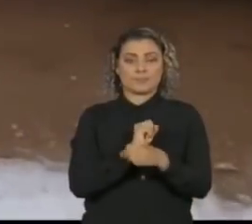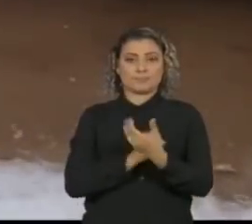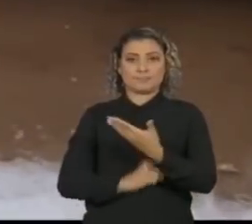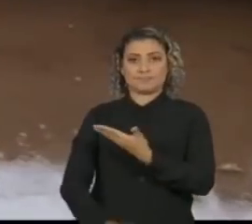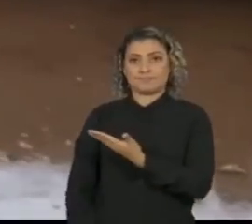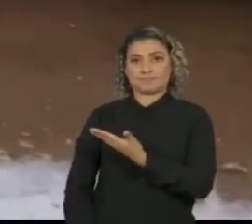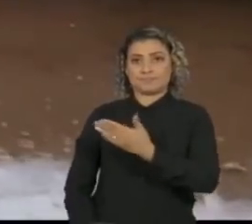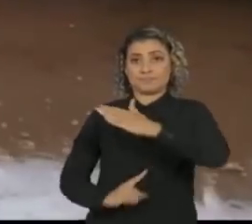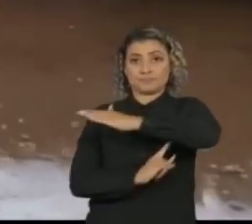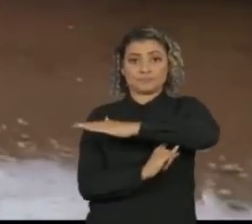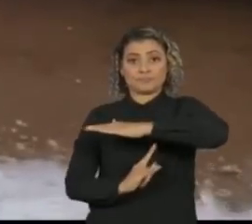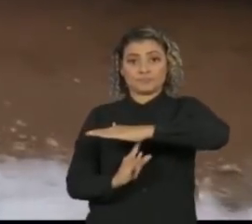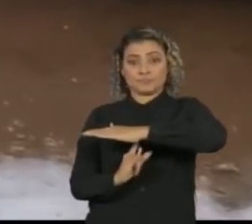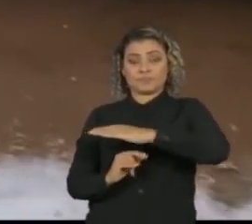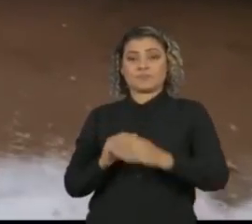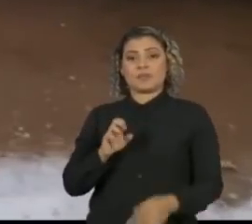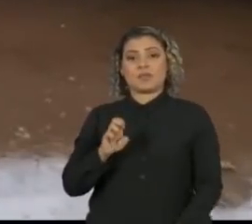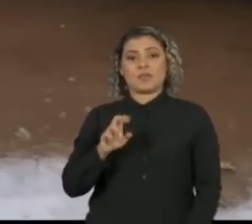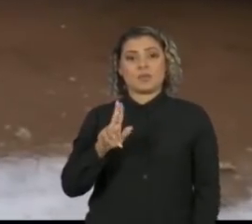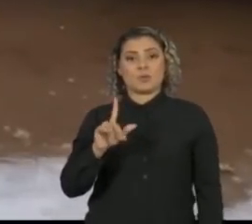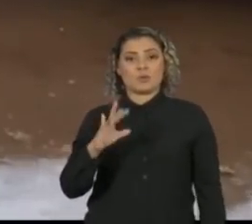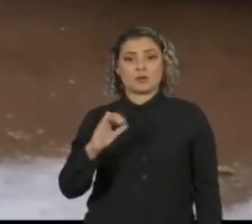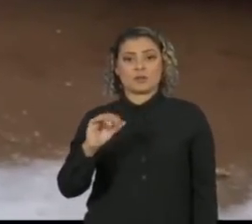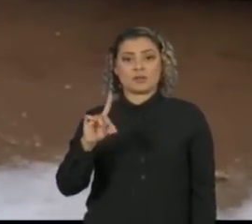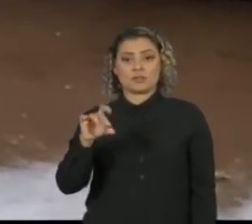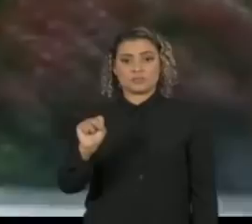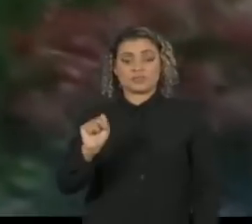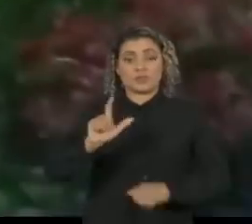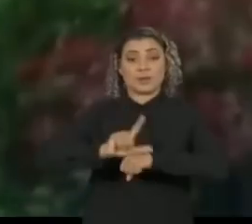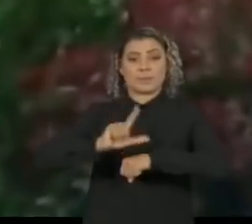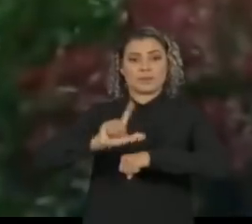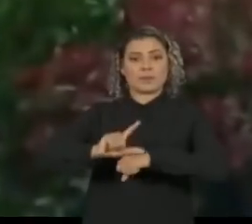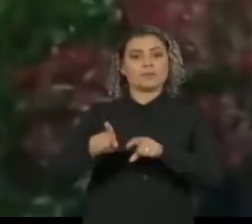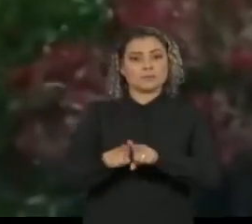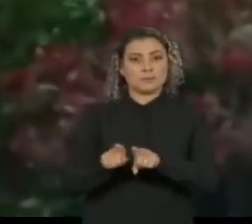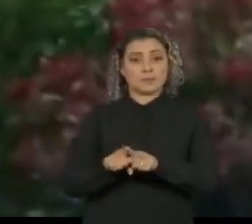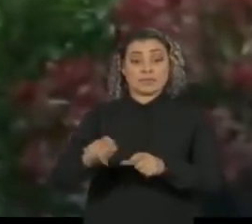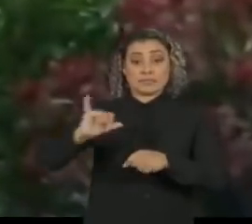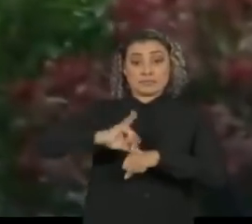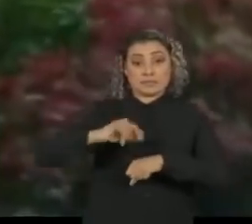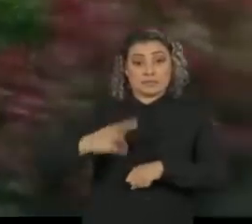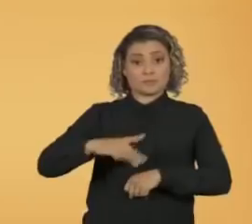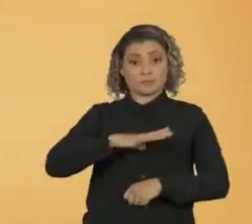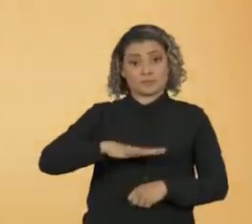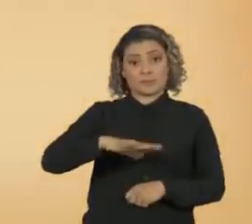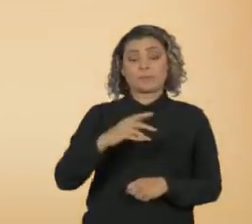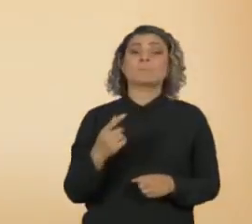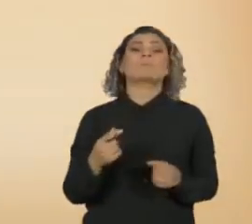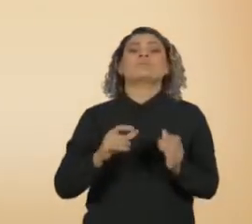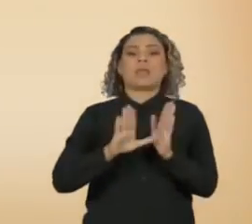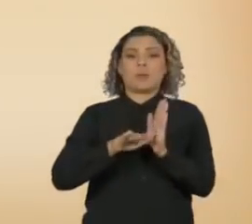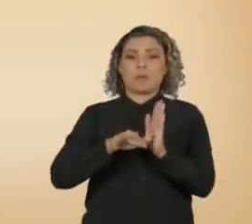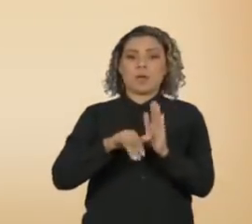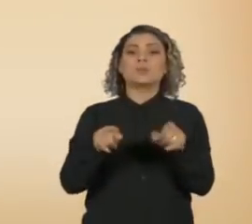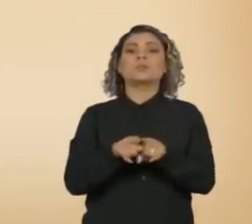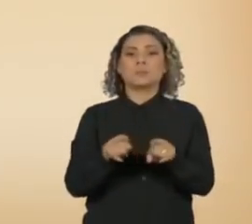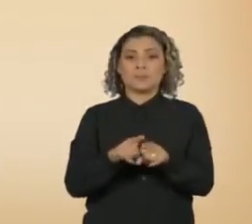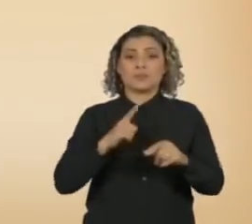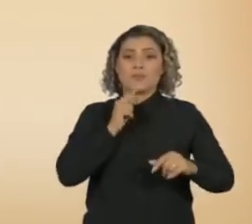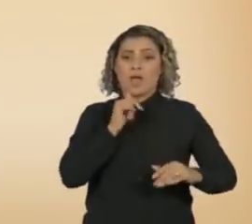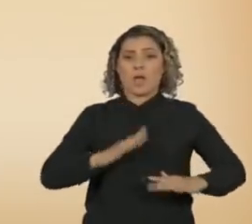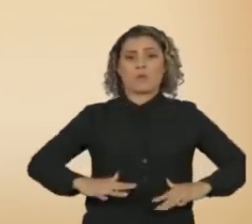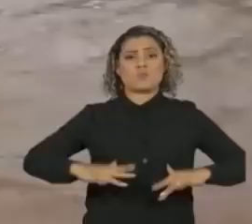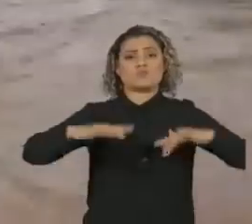altura do viaduto General Euclides de Figueiredo, no bairro da Liberdade. No centro da cidade, o Vale do Anhangabaú e o Terminal Bandeira ficaram